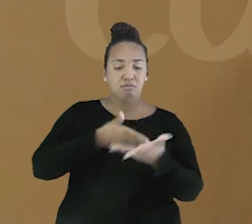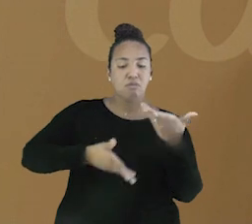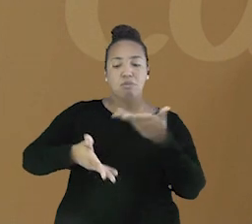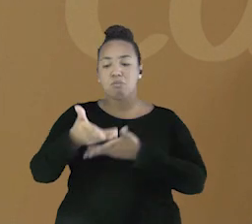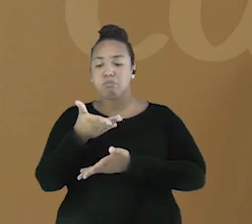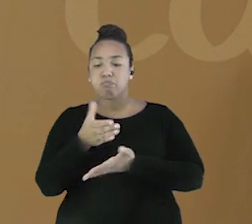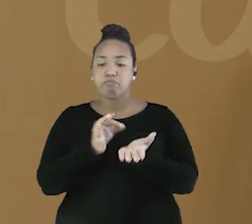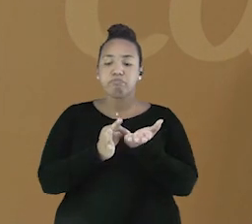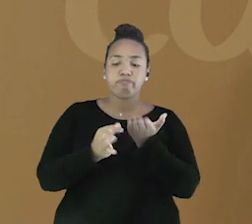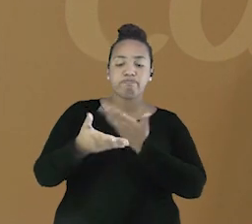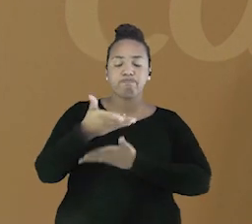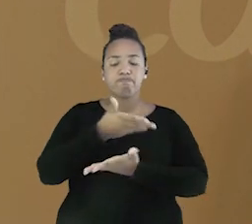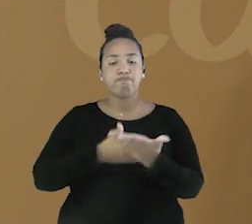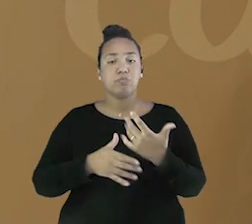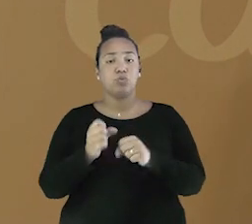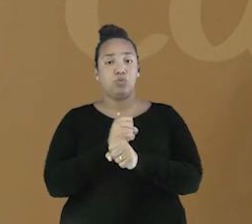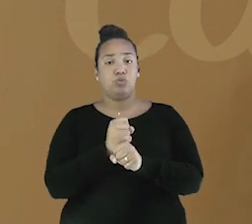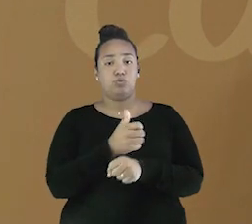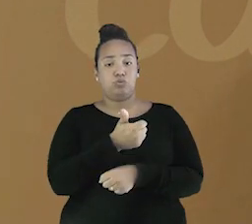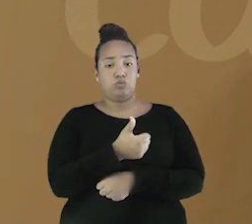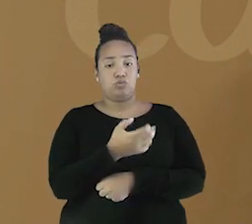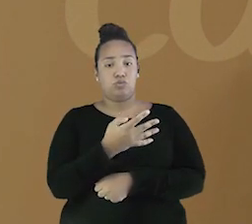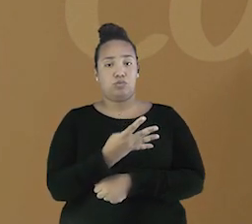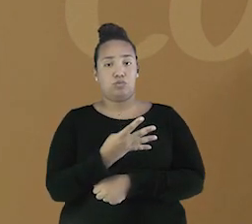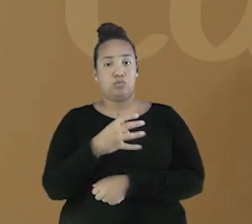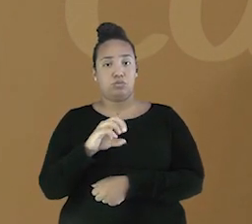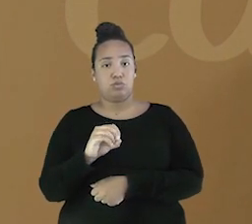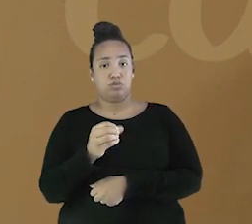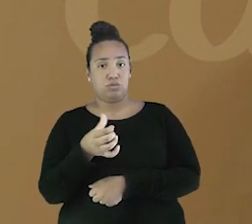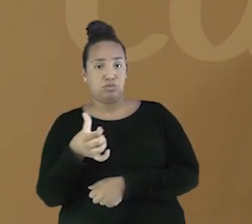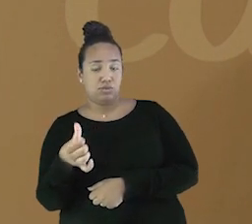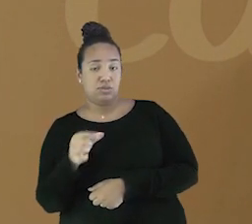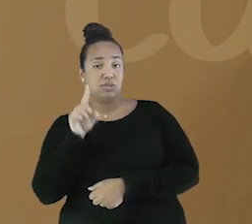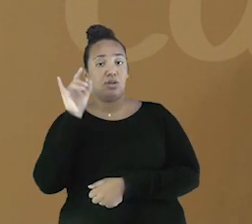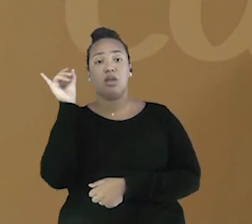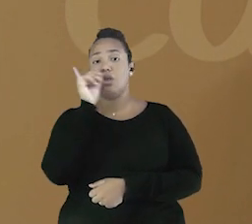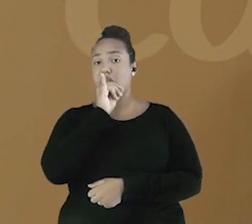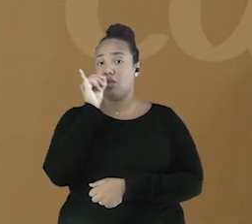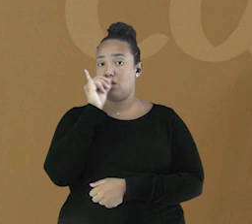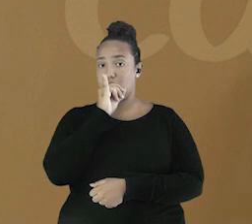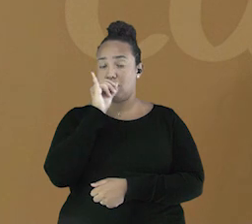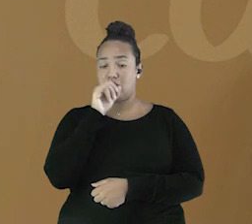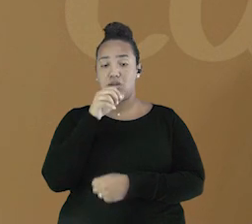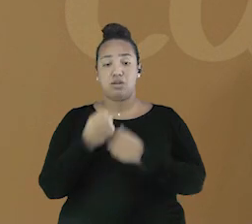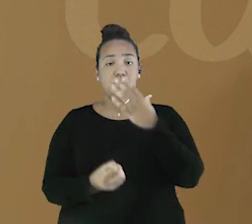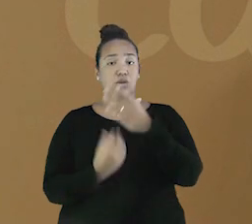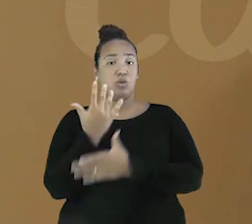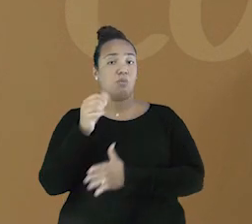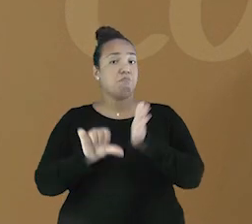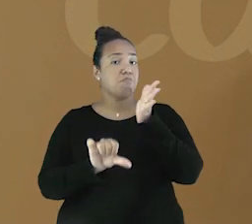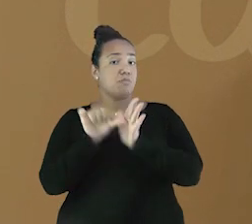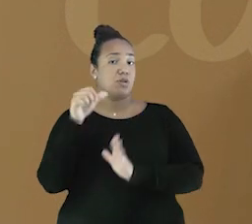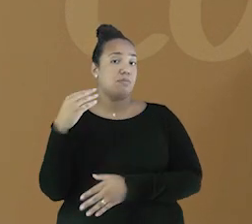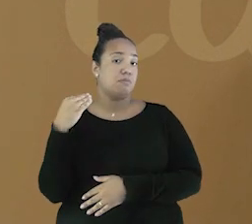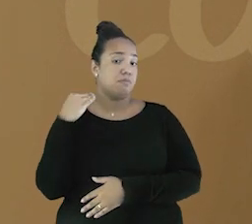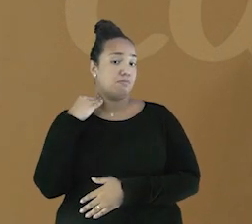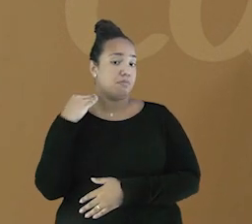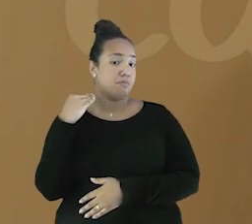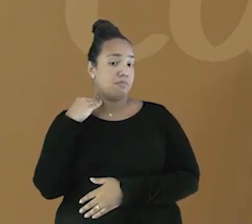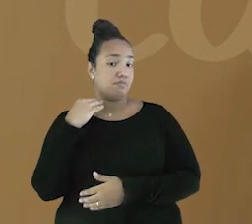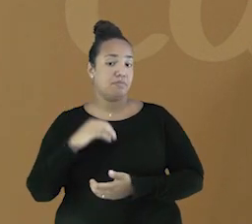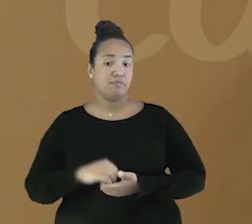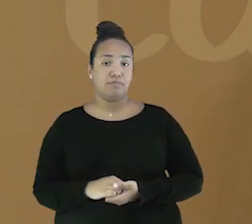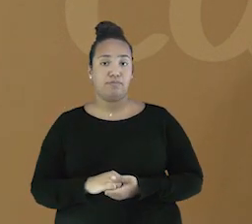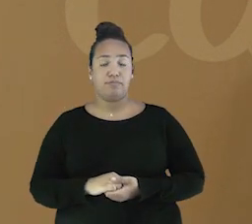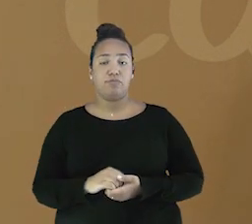trocas de moedas. E em 1406 foi criado na cidade italiana de Gênova o primeiro banco moderno, chamado